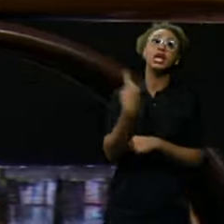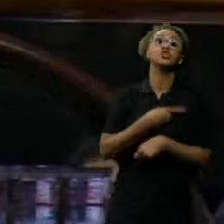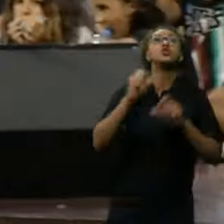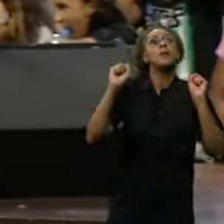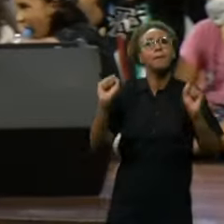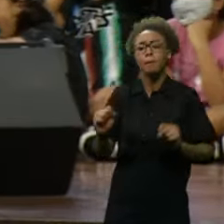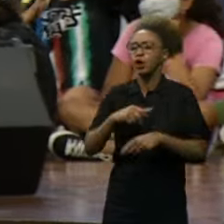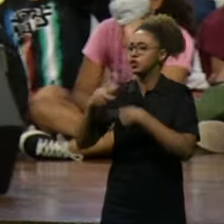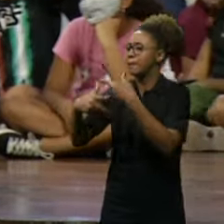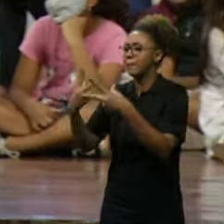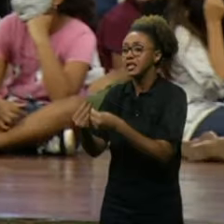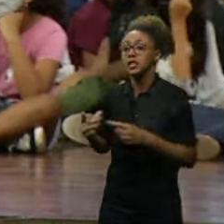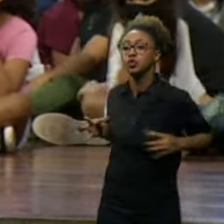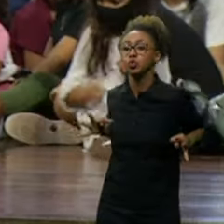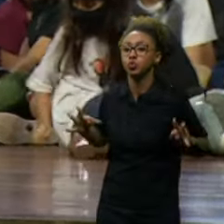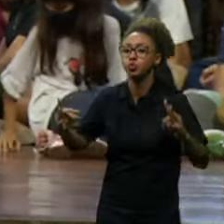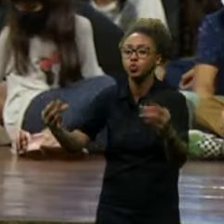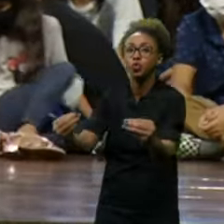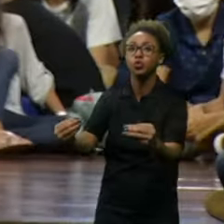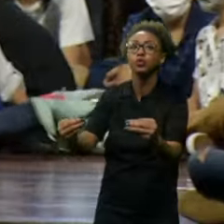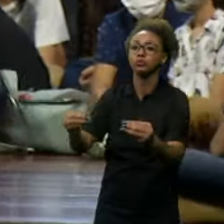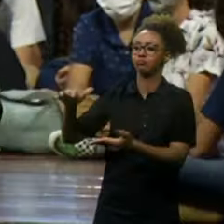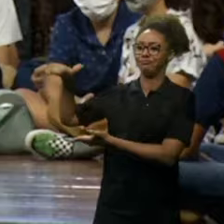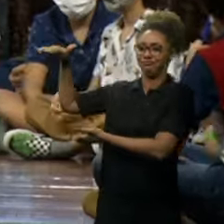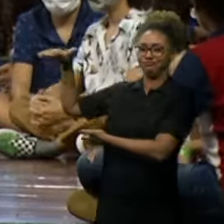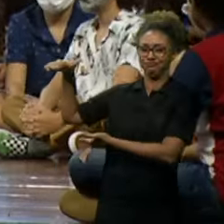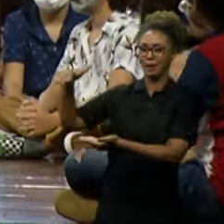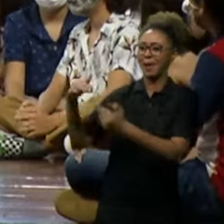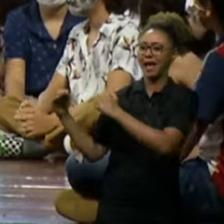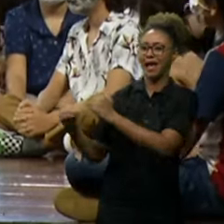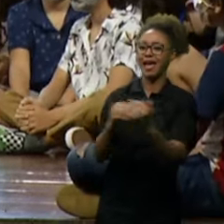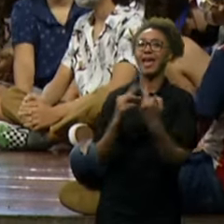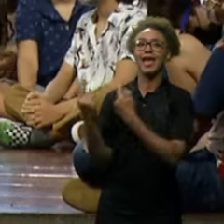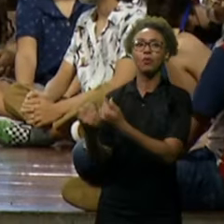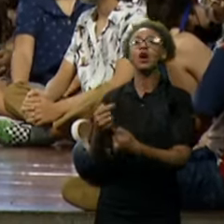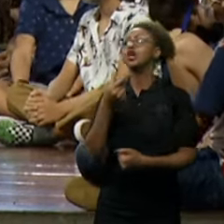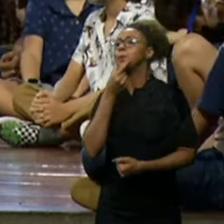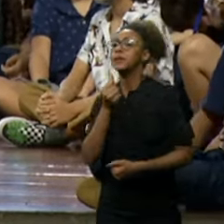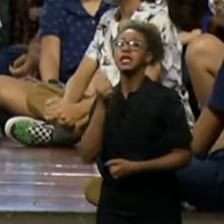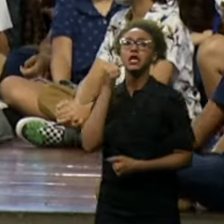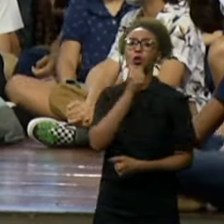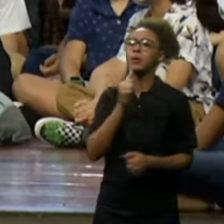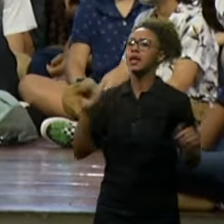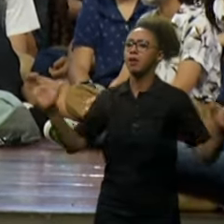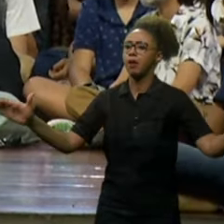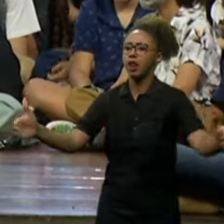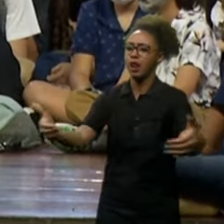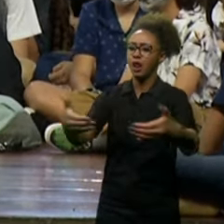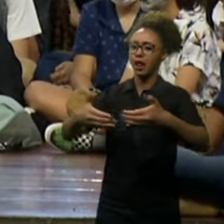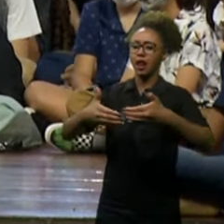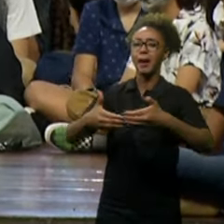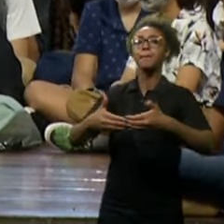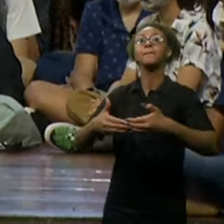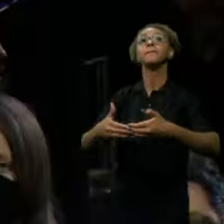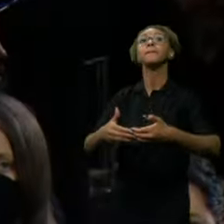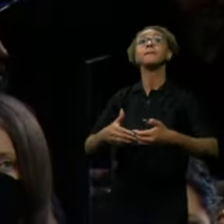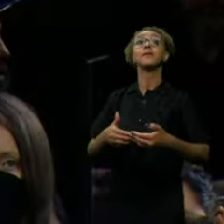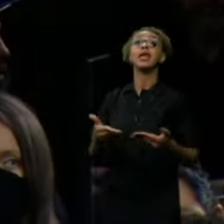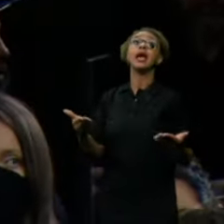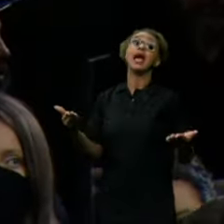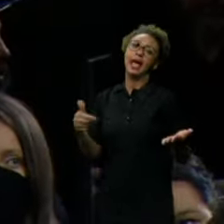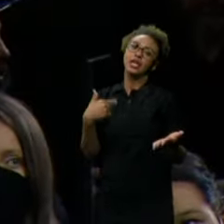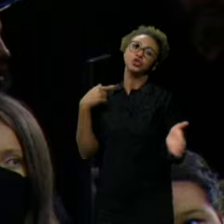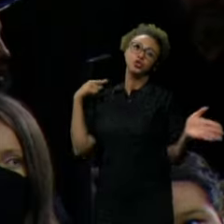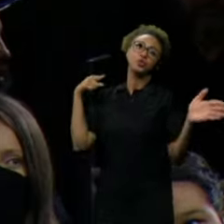tem condições de comprar o mesmo presente para todo mundo mas numa visão de atacado então a gente reúne meninos e meninas e aí foi perguntado dessa